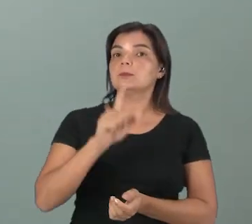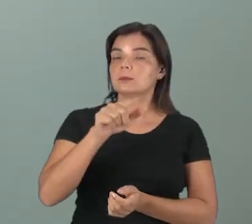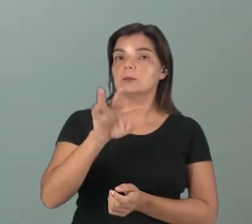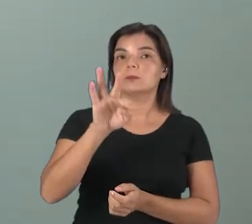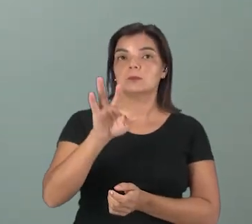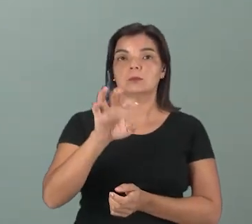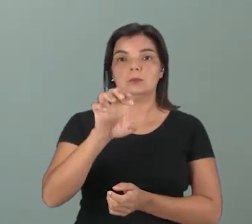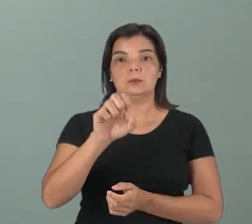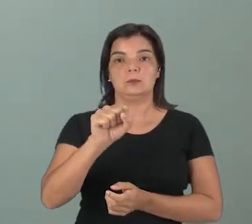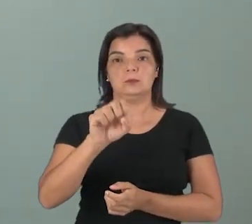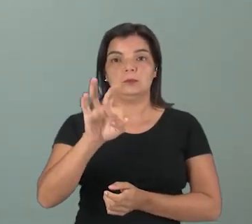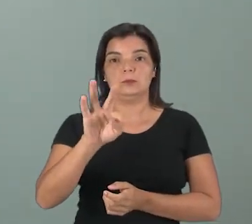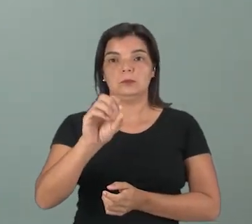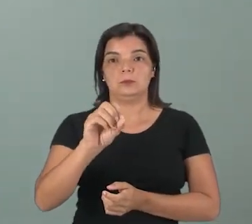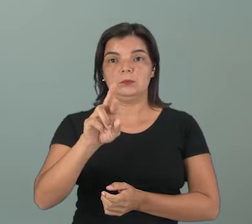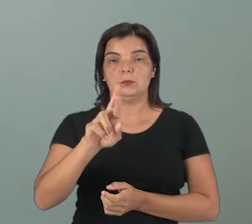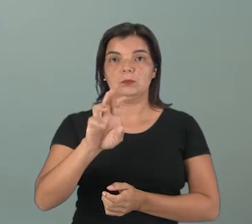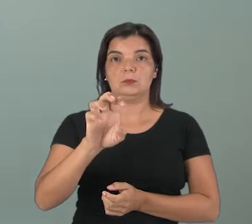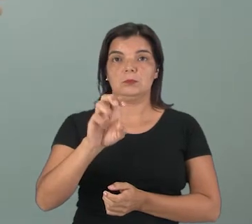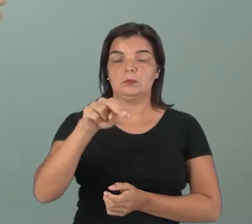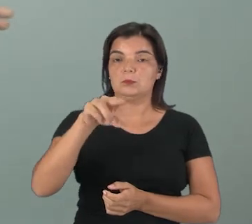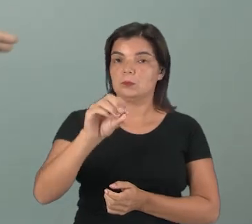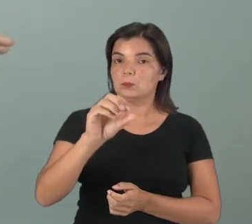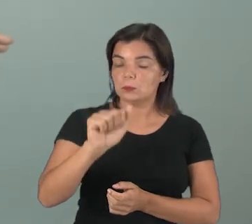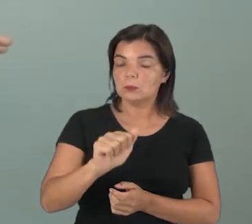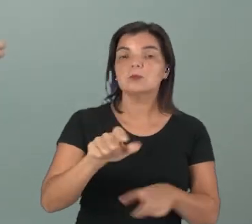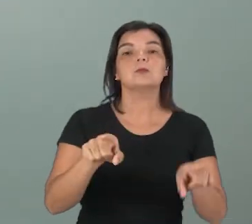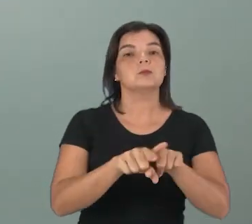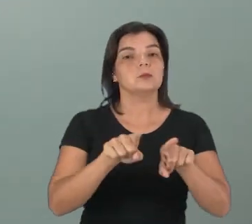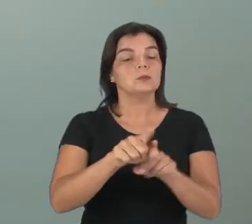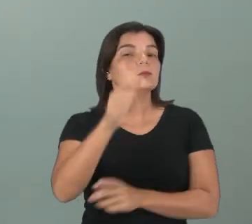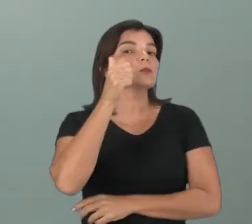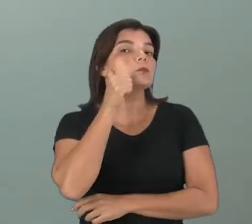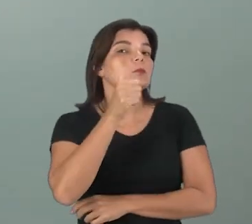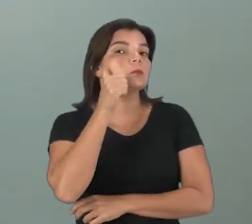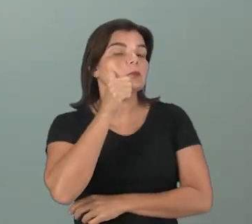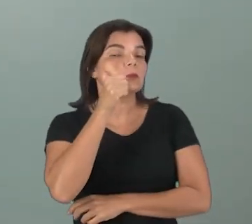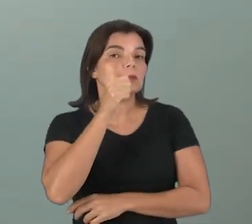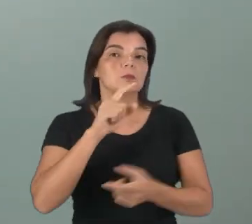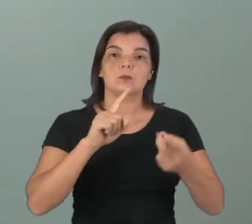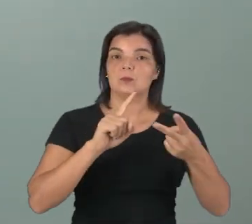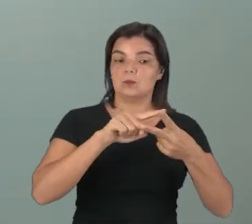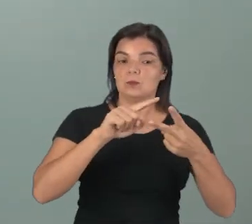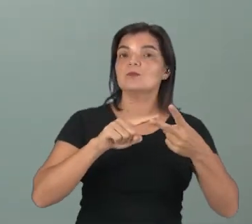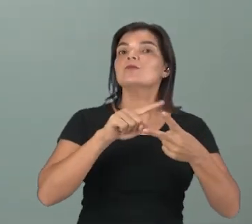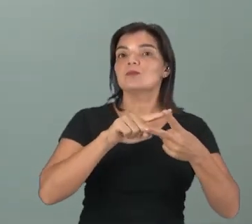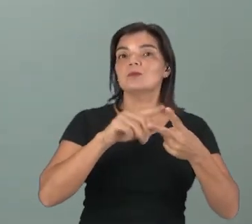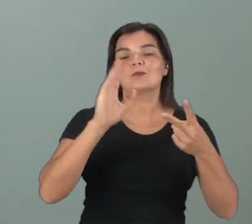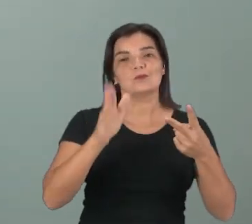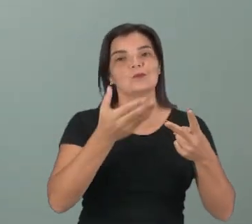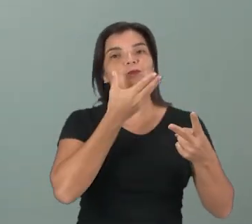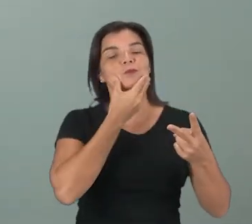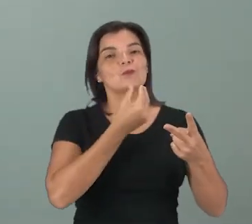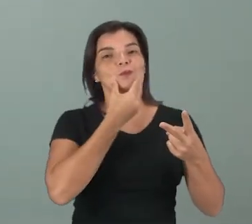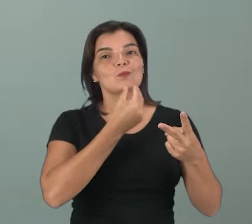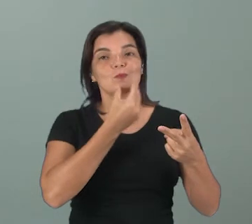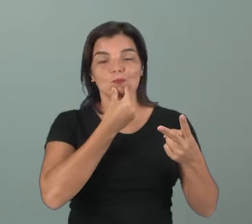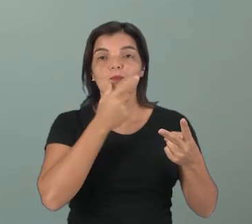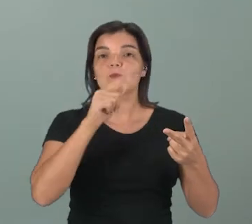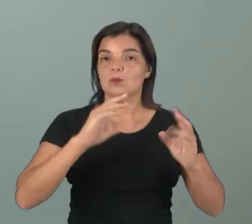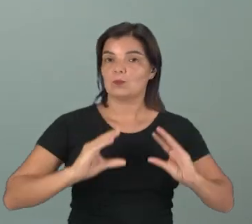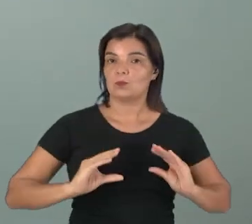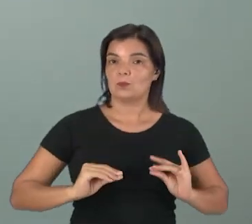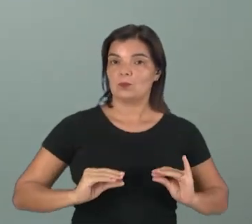ser produzido. Lá na questão do sistema reprodutor feminino, a gente viu que seria o estrogênio e a progesterona. Já quando a gente fala do